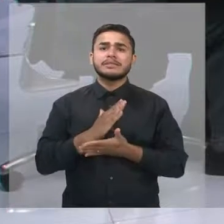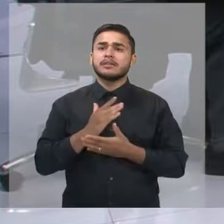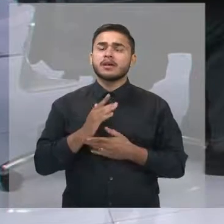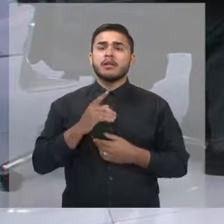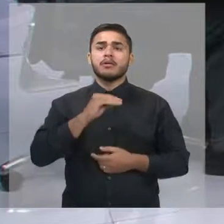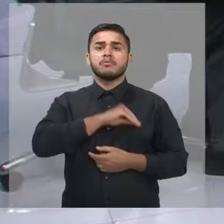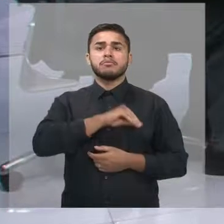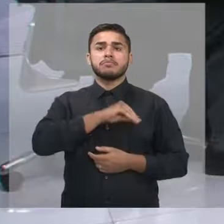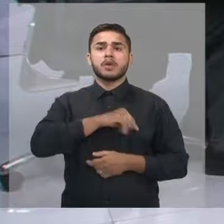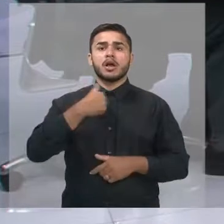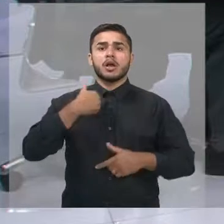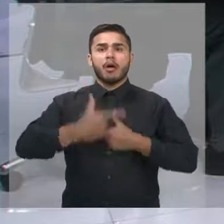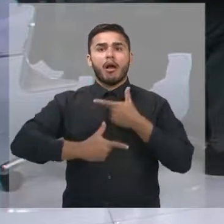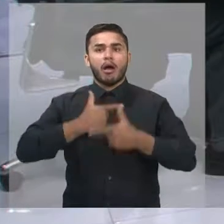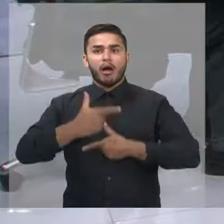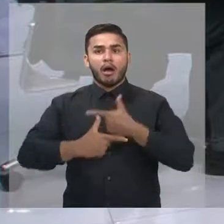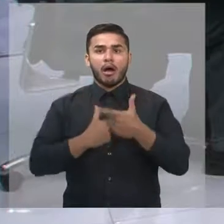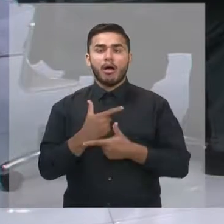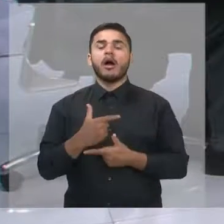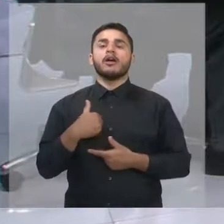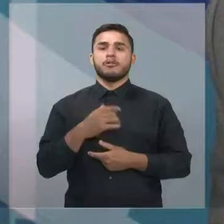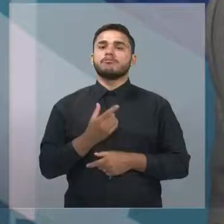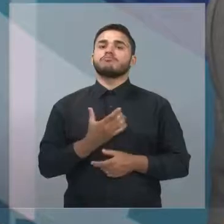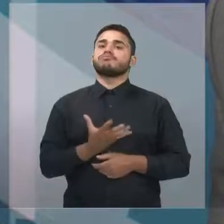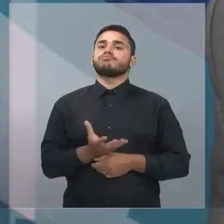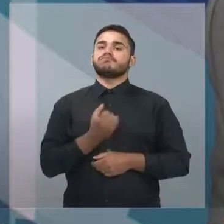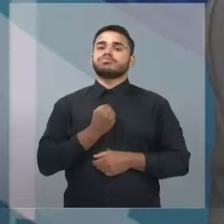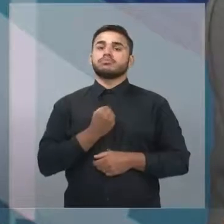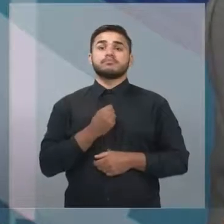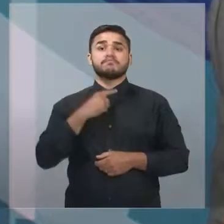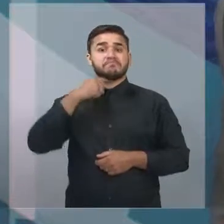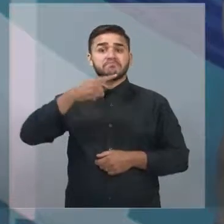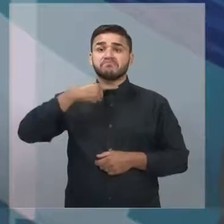na produtividade dos agentes daquele serviço,